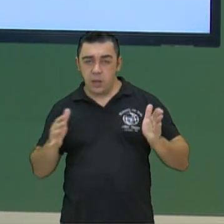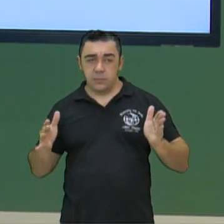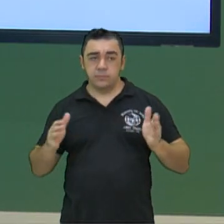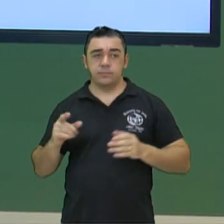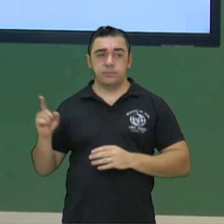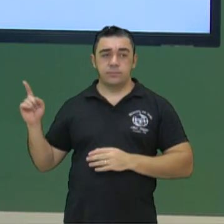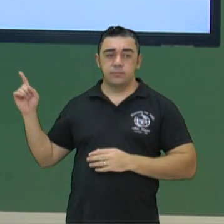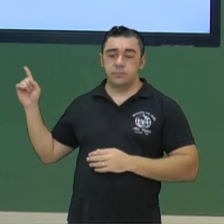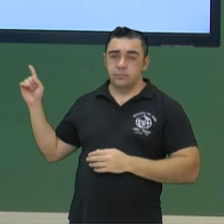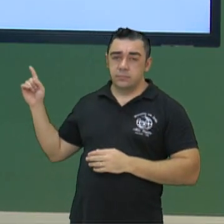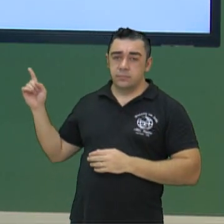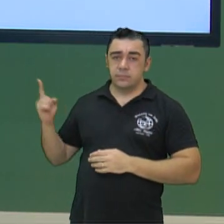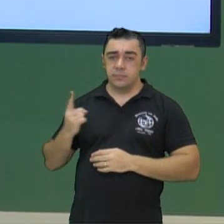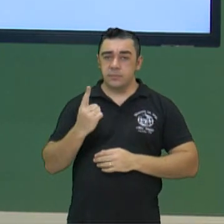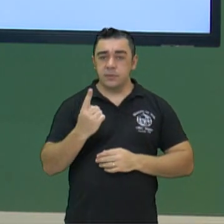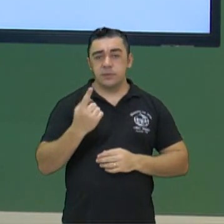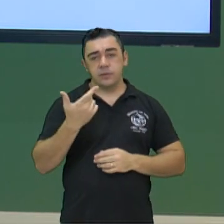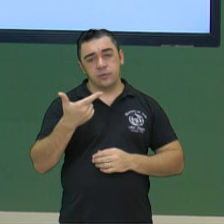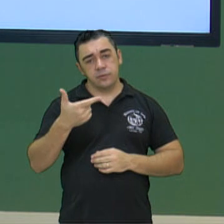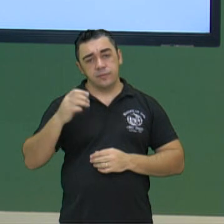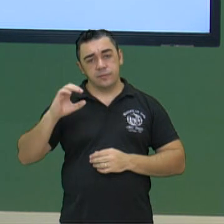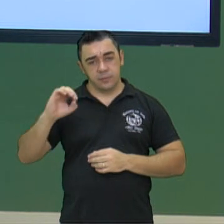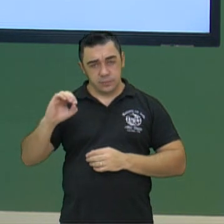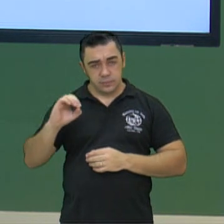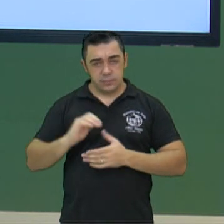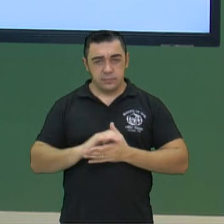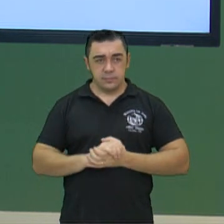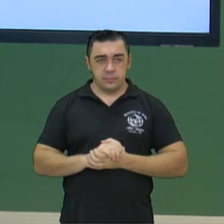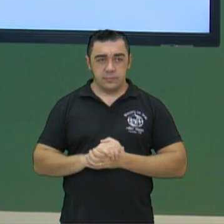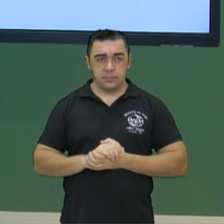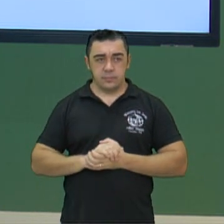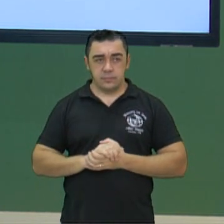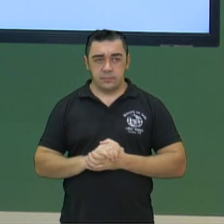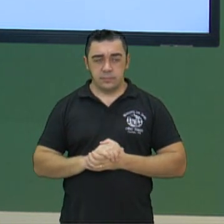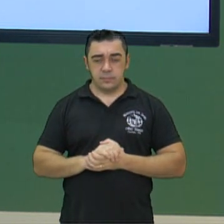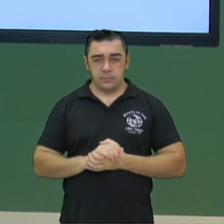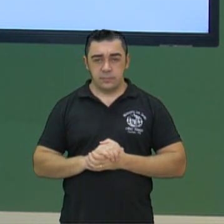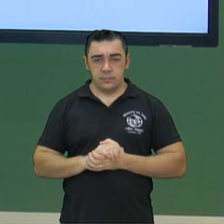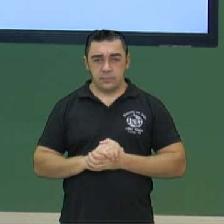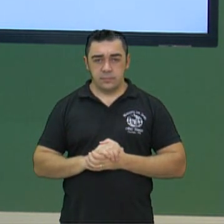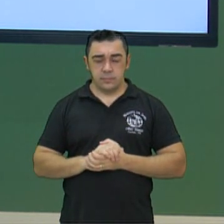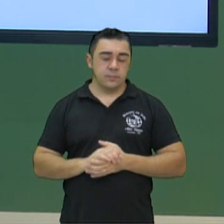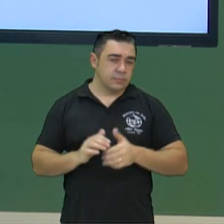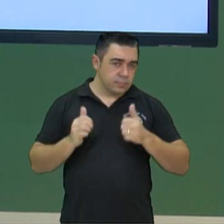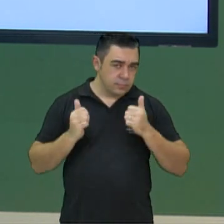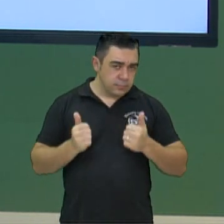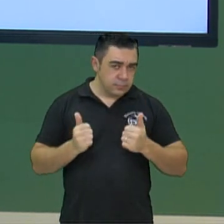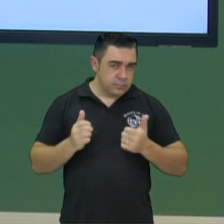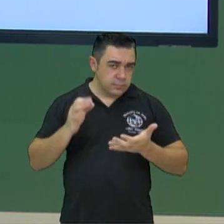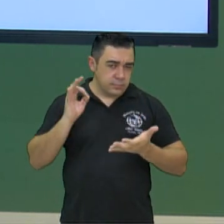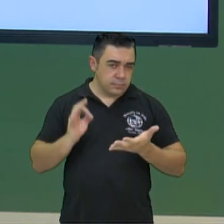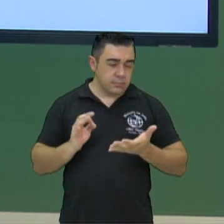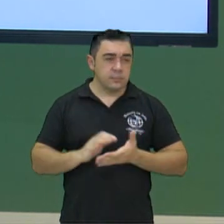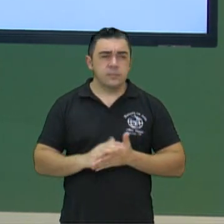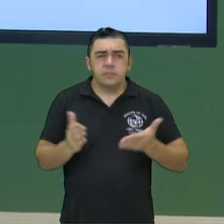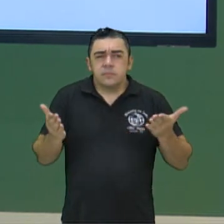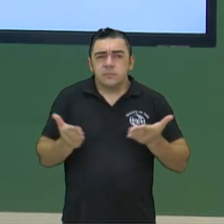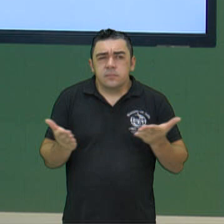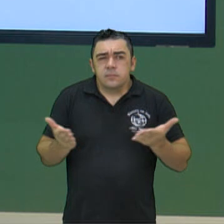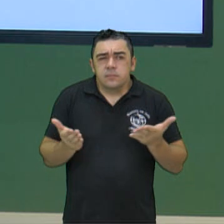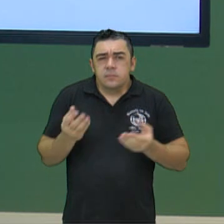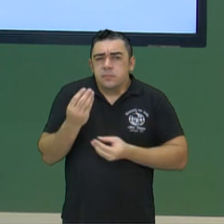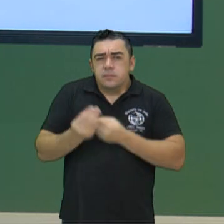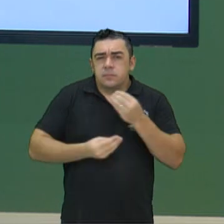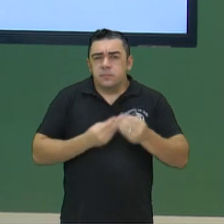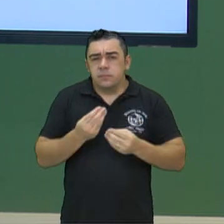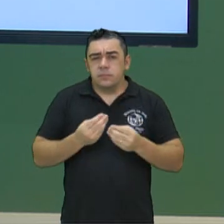5 vezes 4 vezes 3 vezes 2 vezes 1, que é igual a 120. E aqui, como